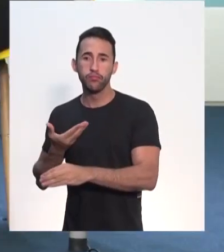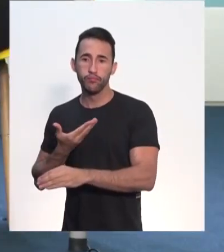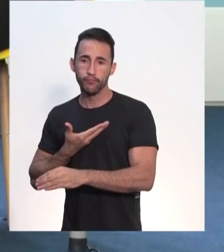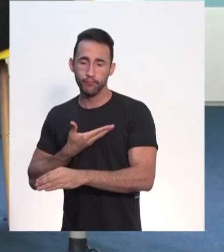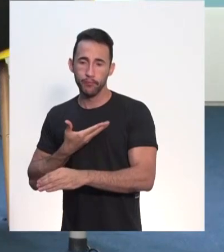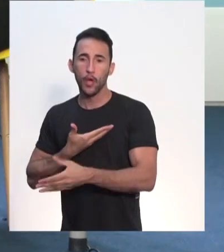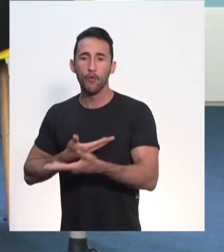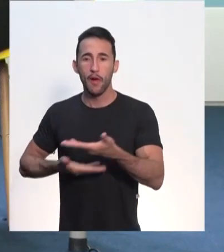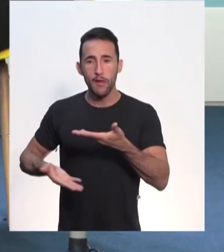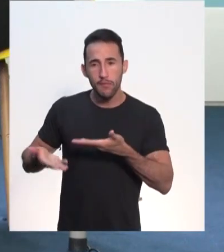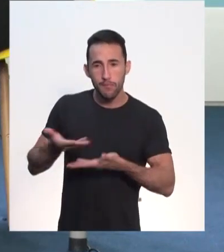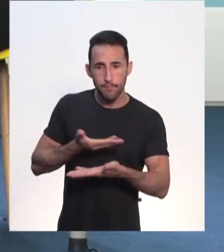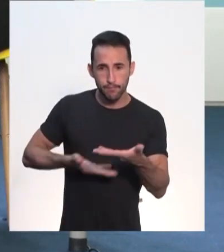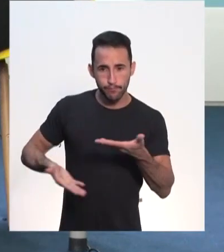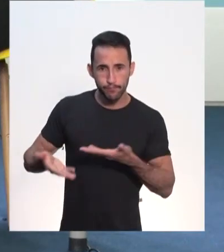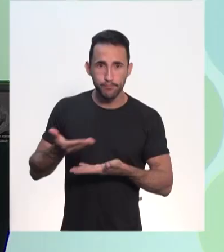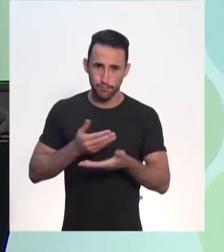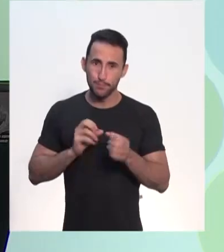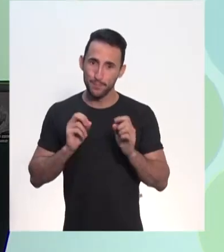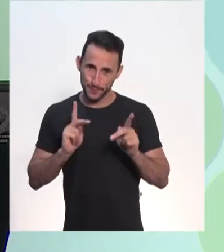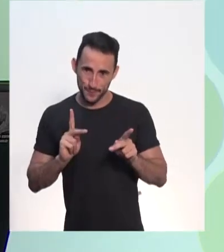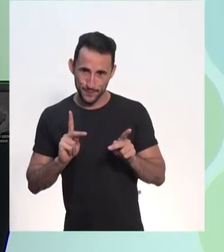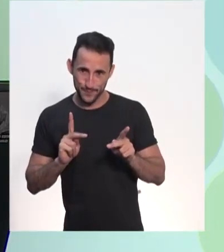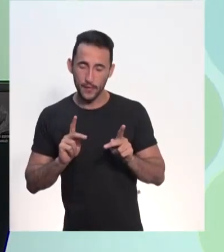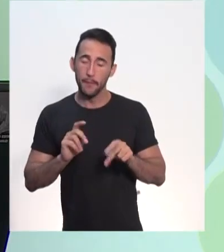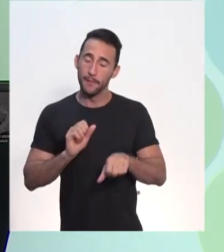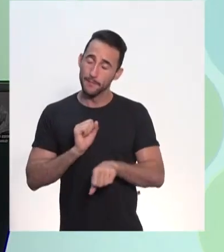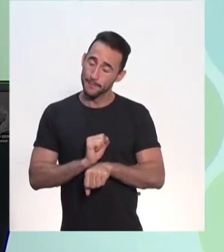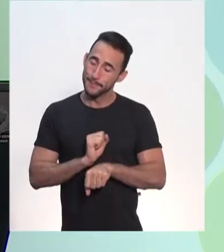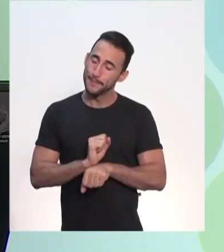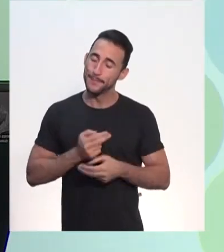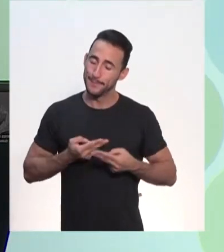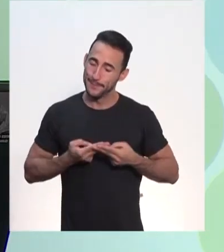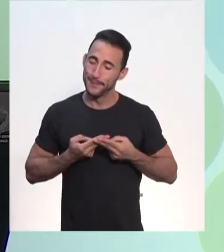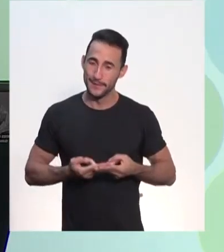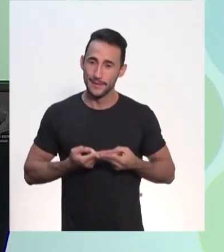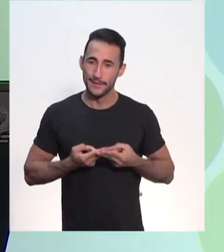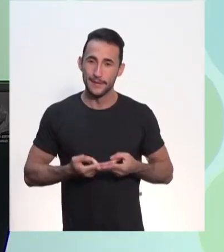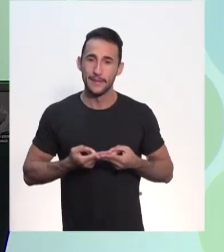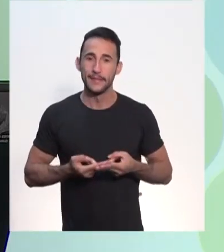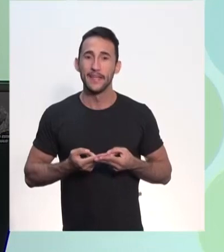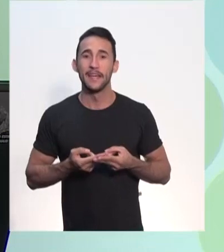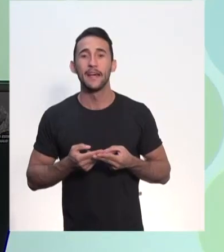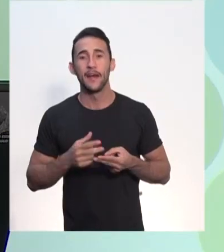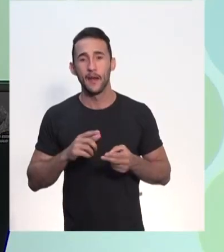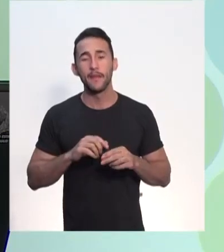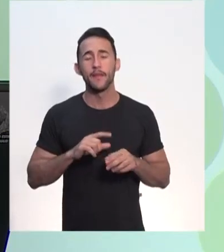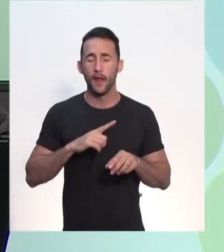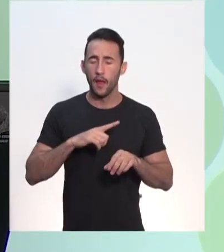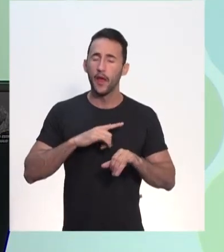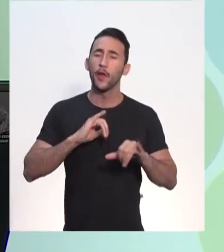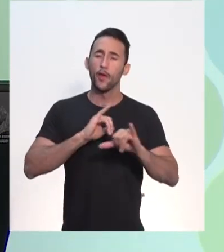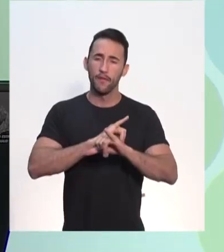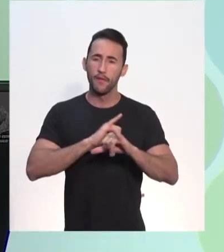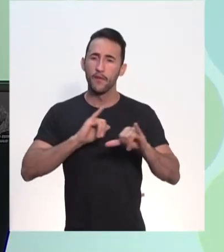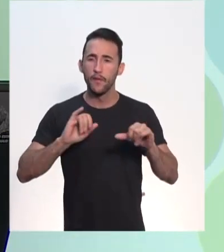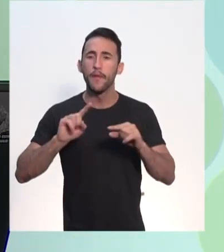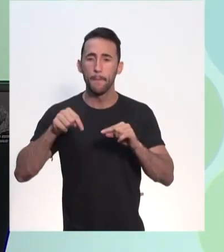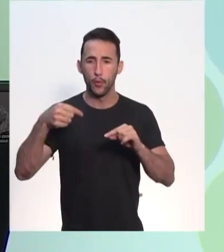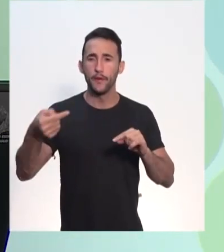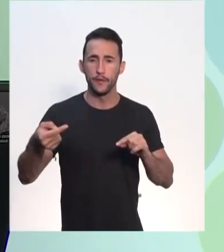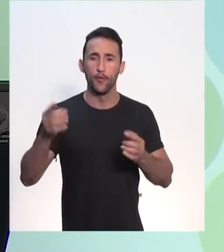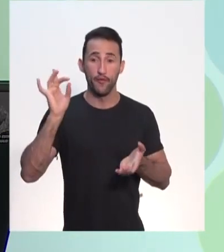e nos 10 minutos, 5 minutos finais, nós abrimos de novo e vocês também têm a oportunidade de interagir. Dentro do possível, a